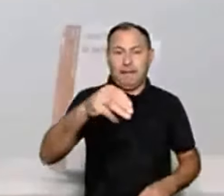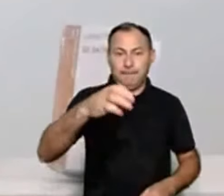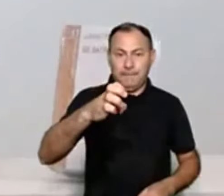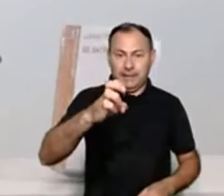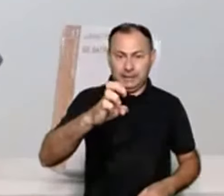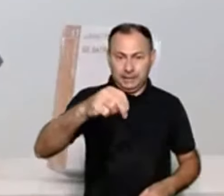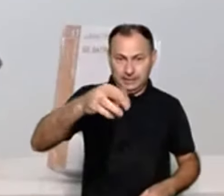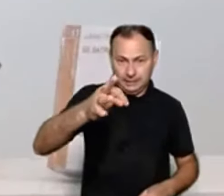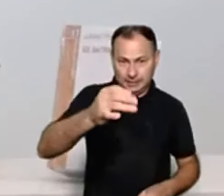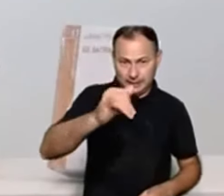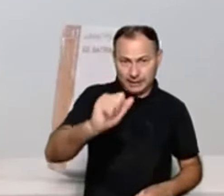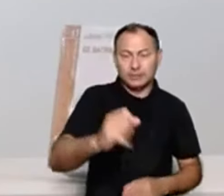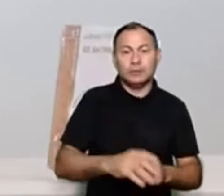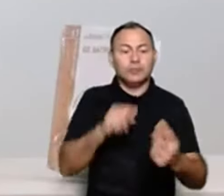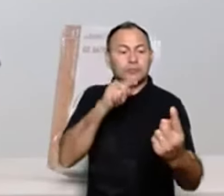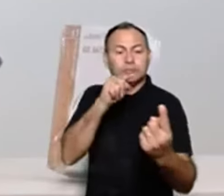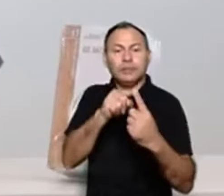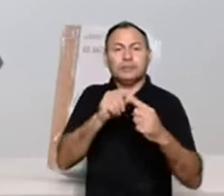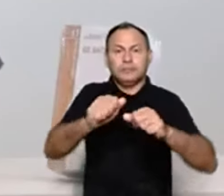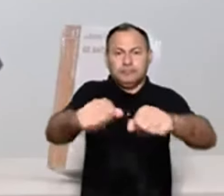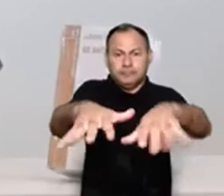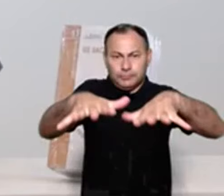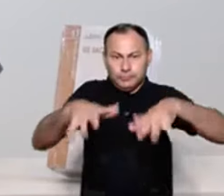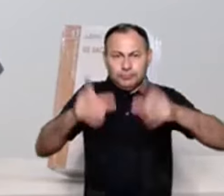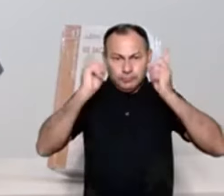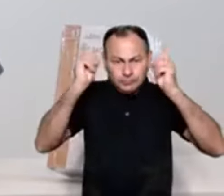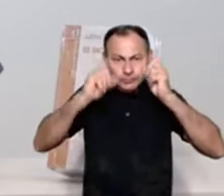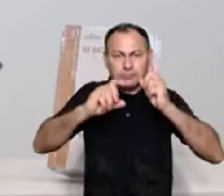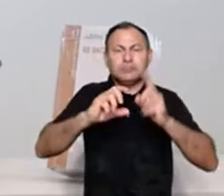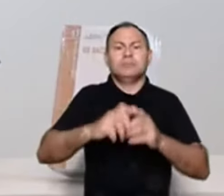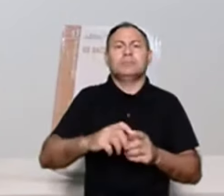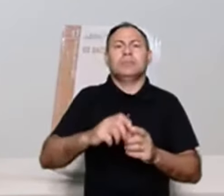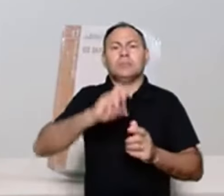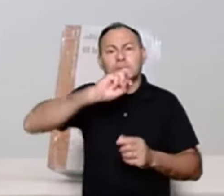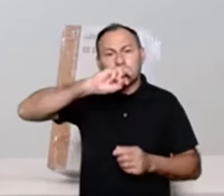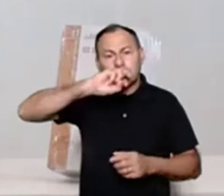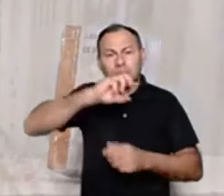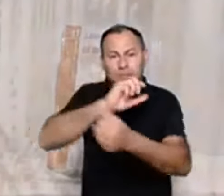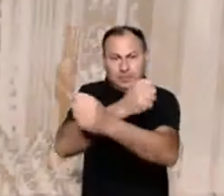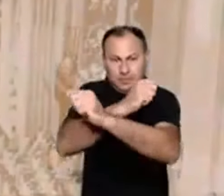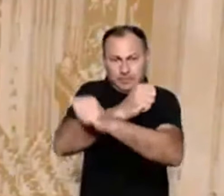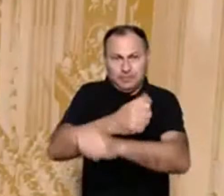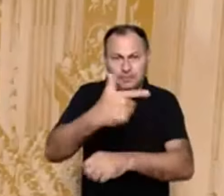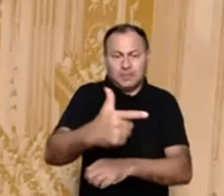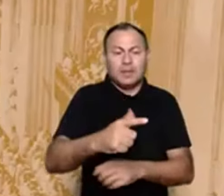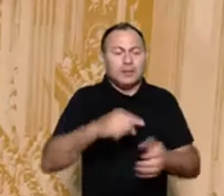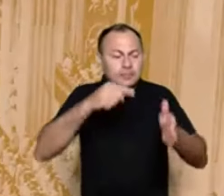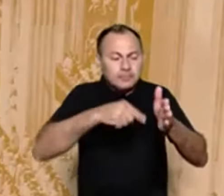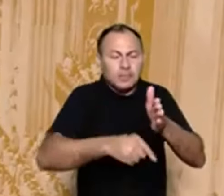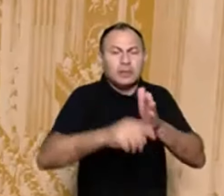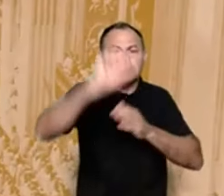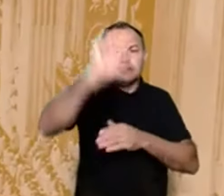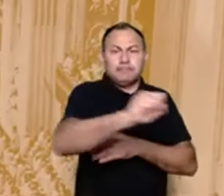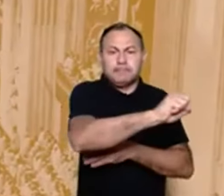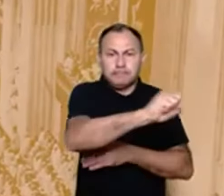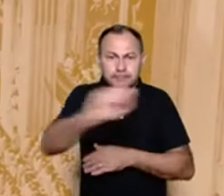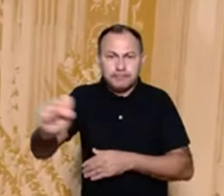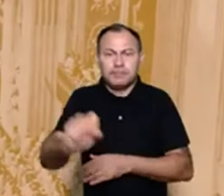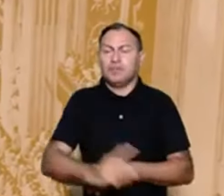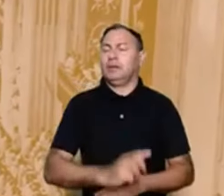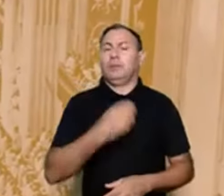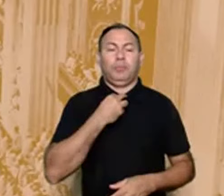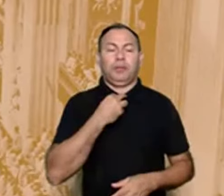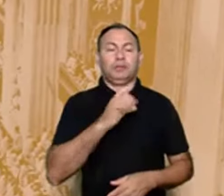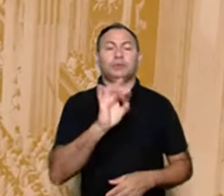O grande objetivo do Conselho Vaticano II foi aprofundar a questão sacramentária para que